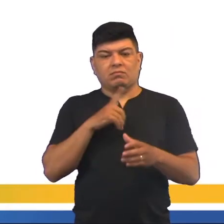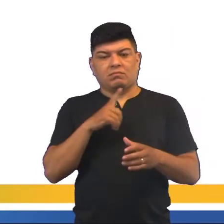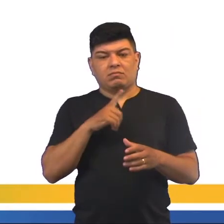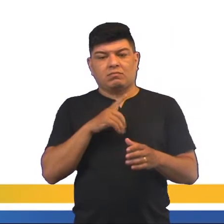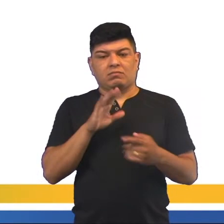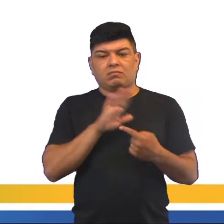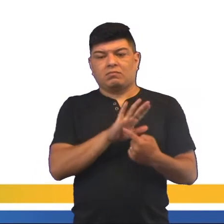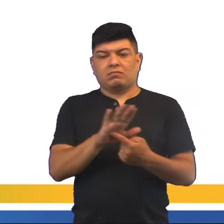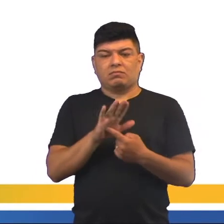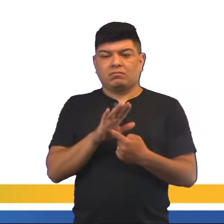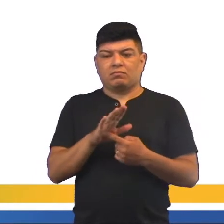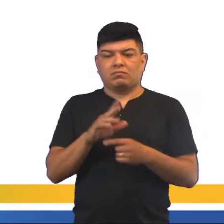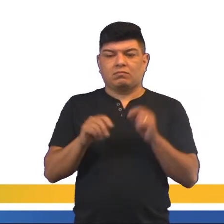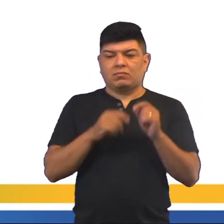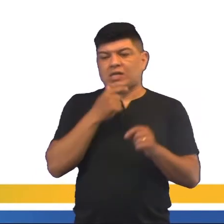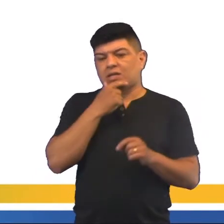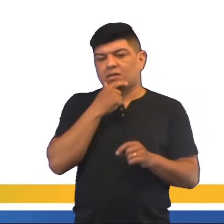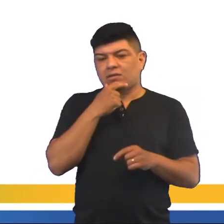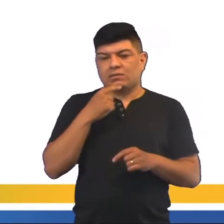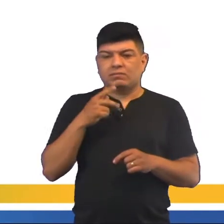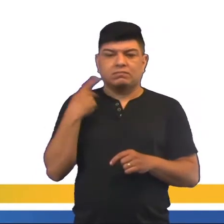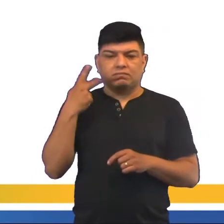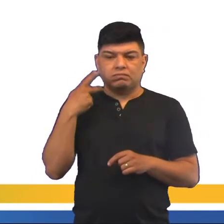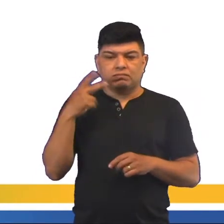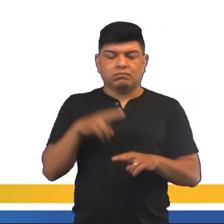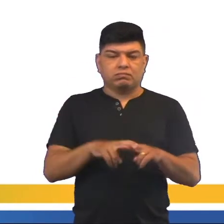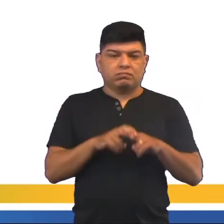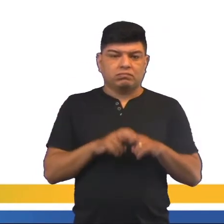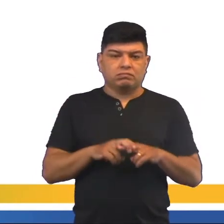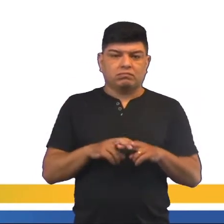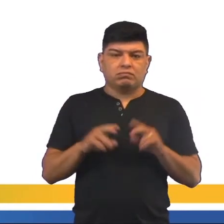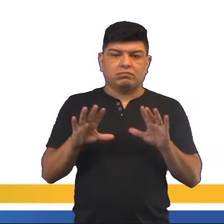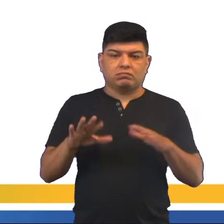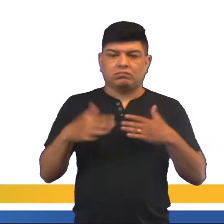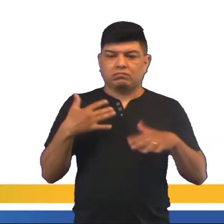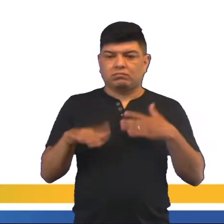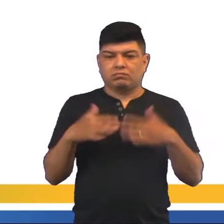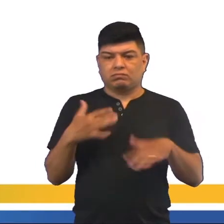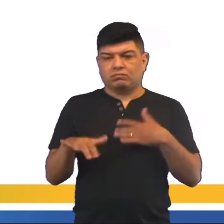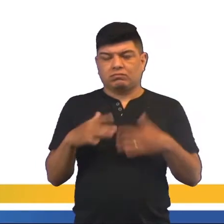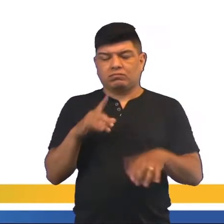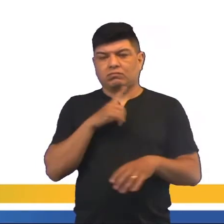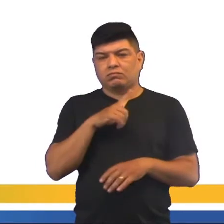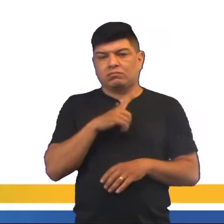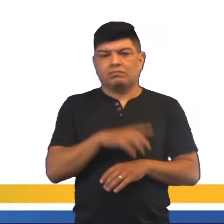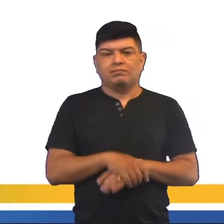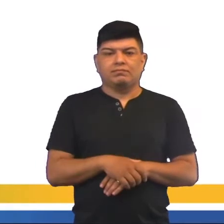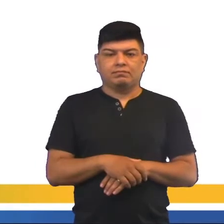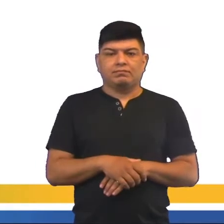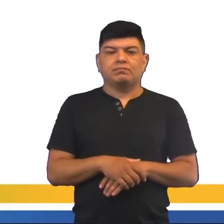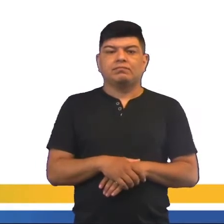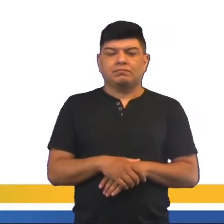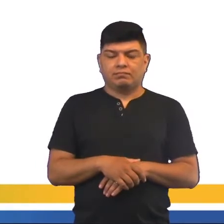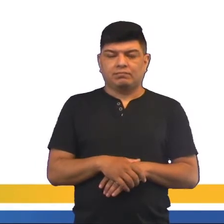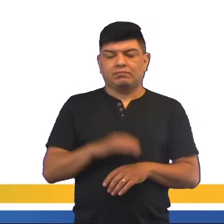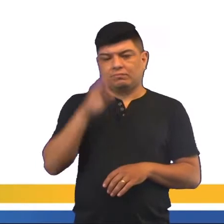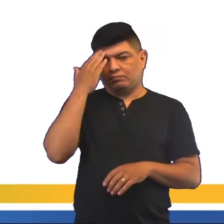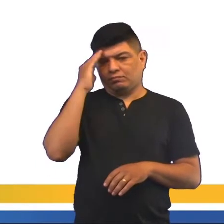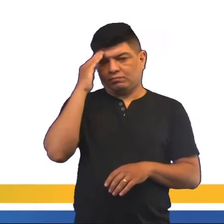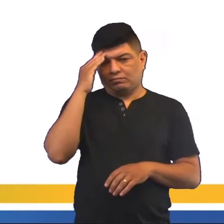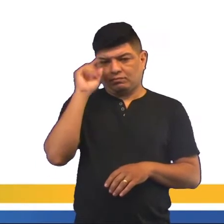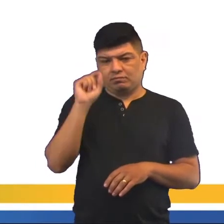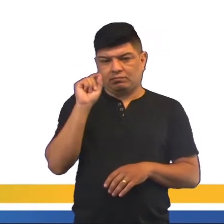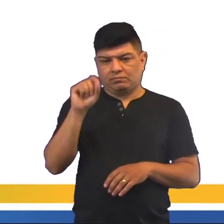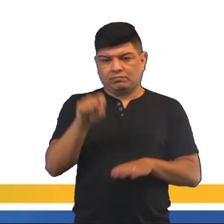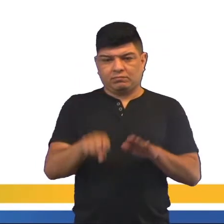tivesse representatividade no parlamento inglês. Houve uma superação, do movimento ludista, o entendimento de